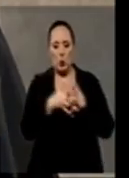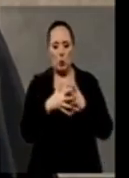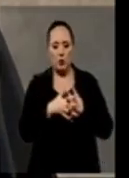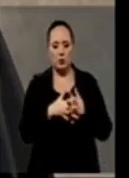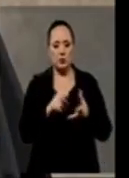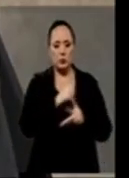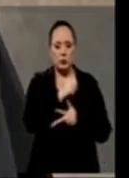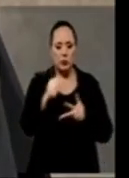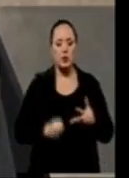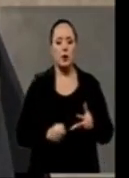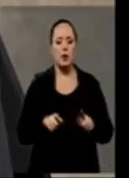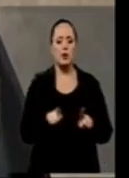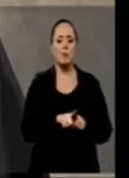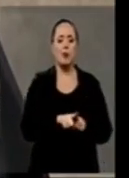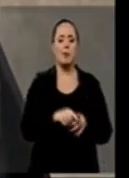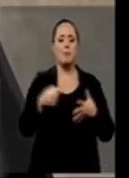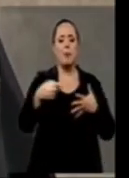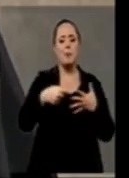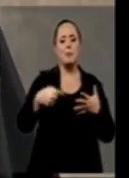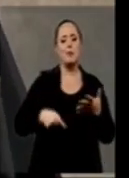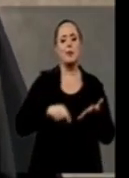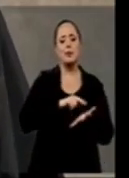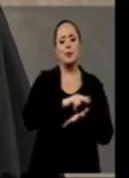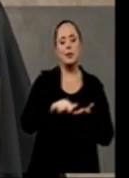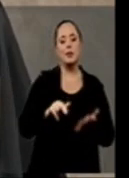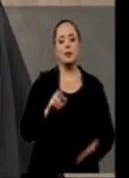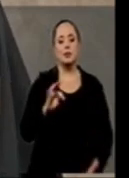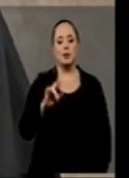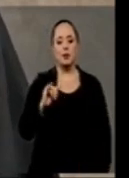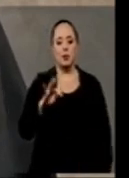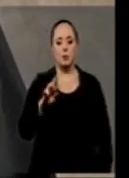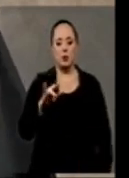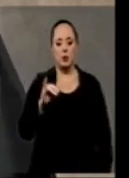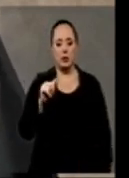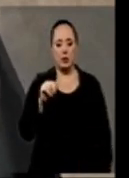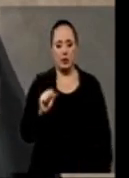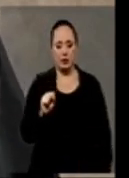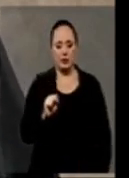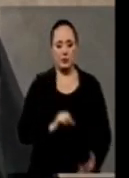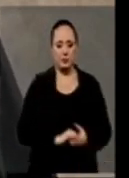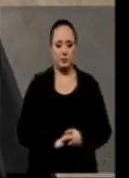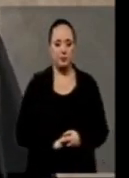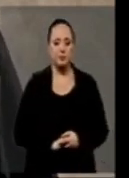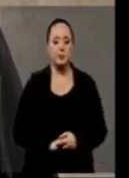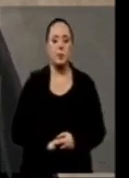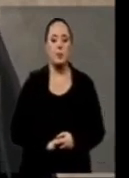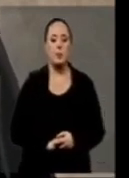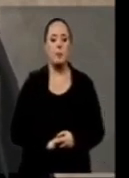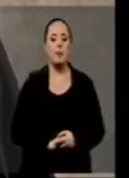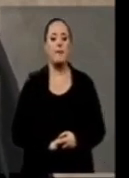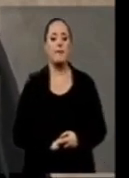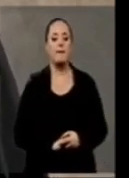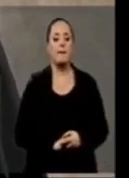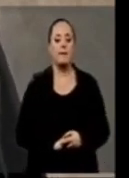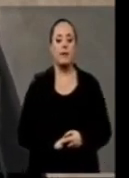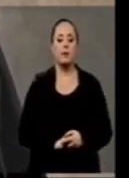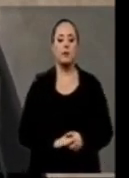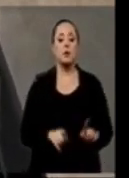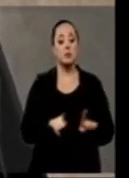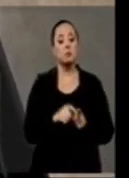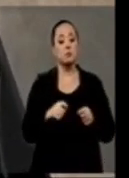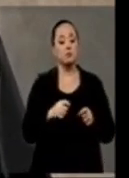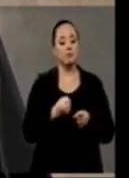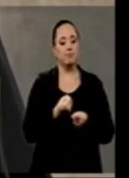de inúmeras questões tributárias da maior relevância também é preciso é premente ampliar os esforços